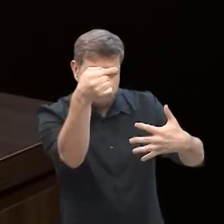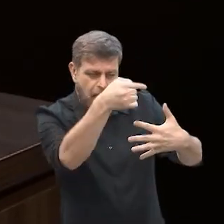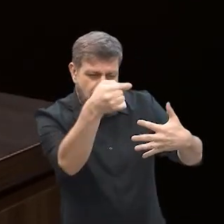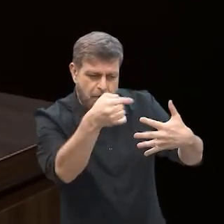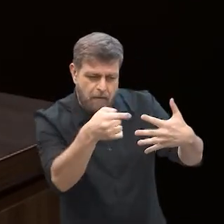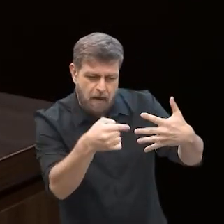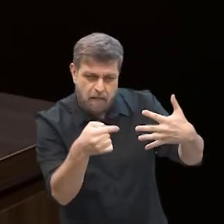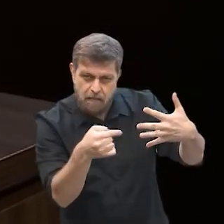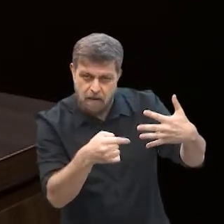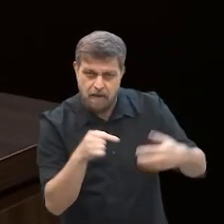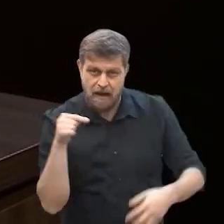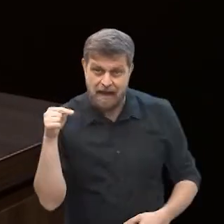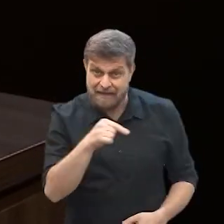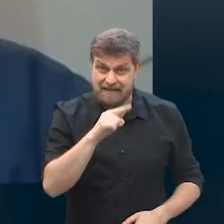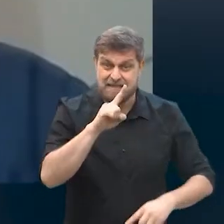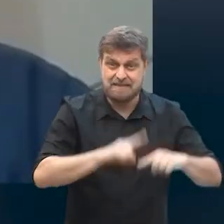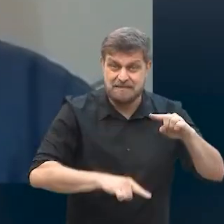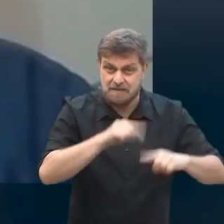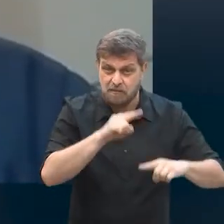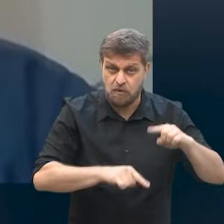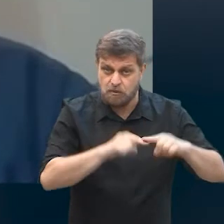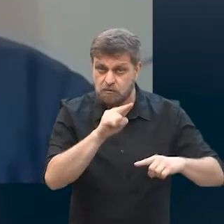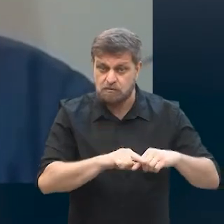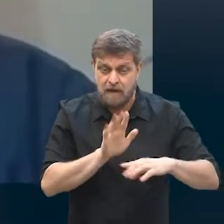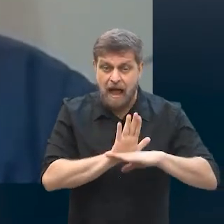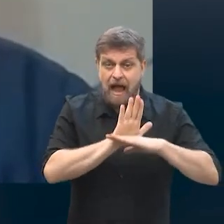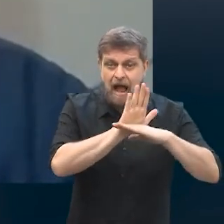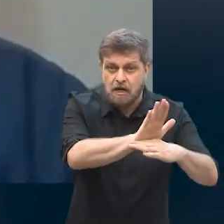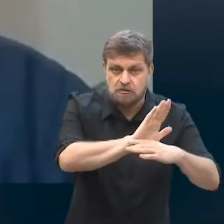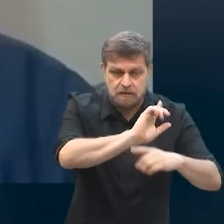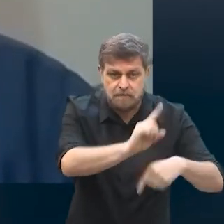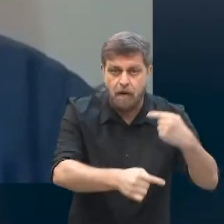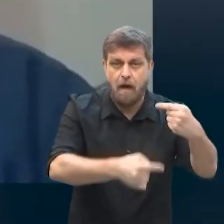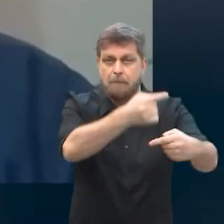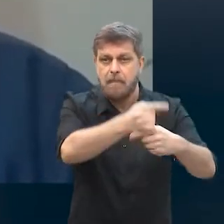que benefícios esses produtos vão